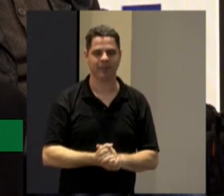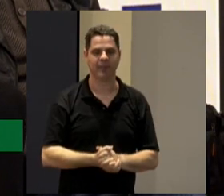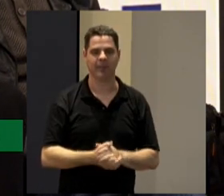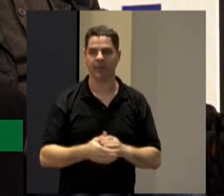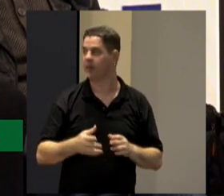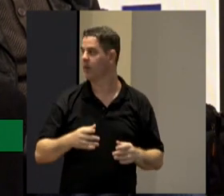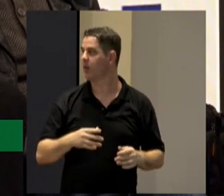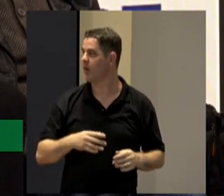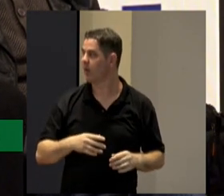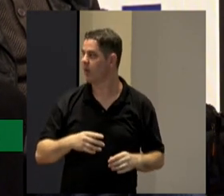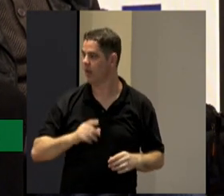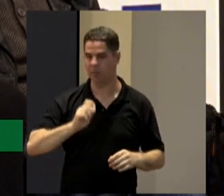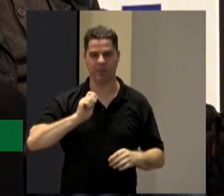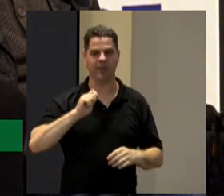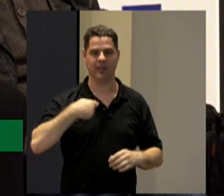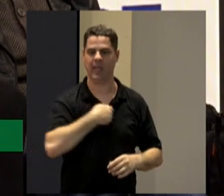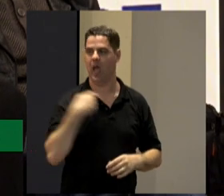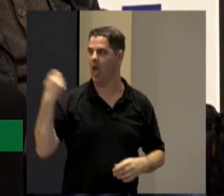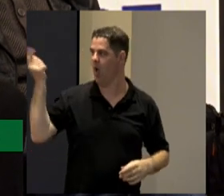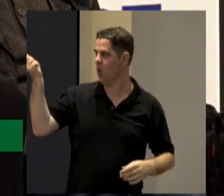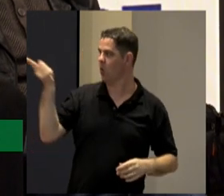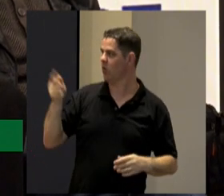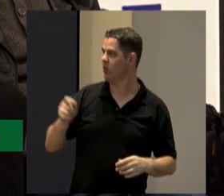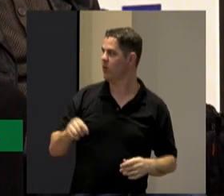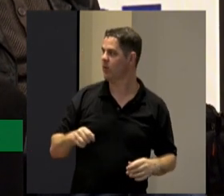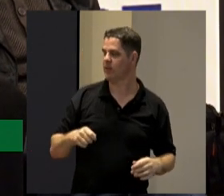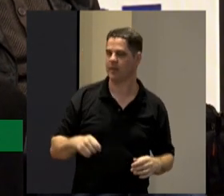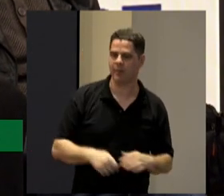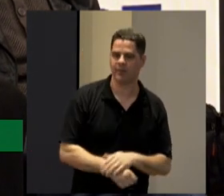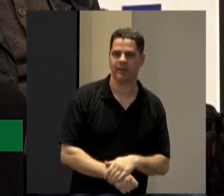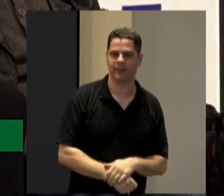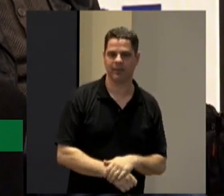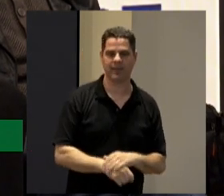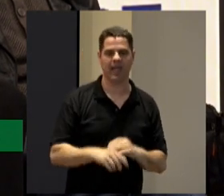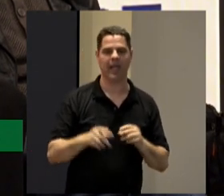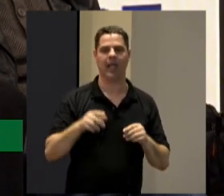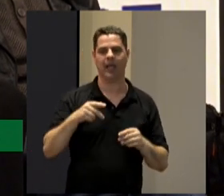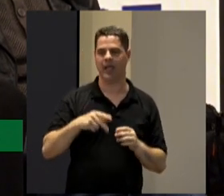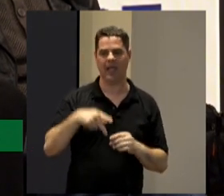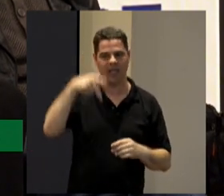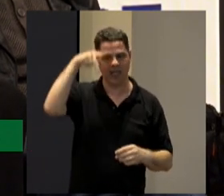O meu símbolo é esse, em libras, e trago...